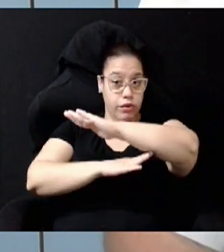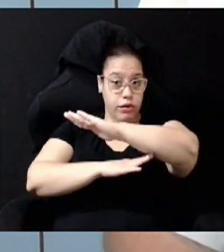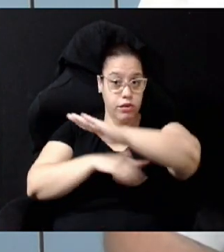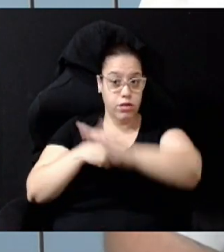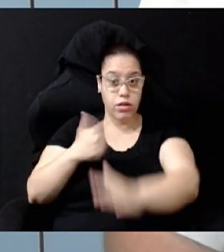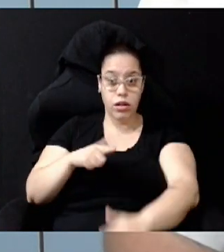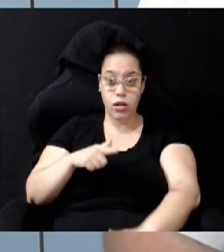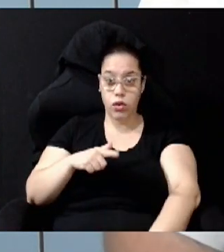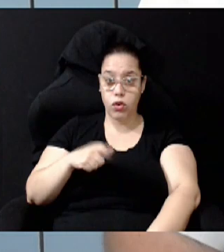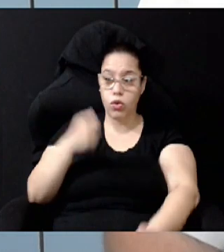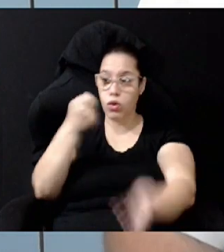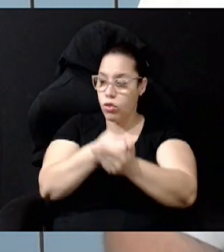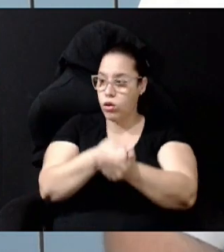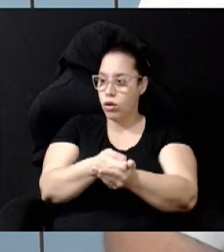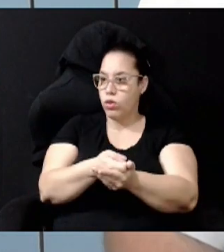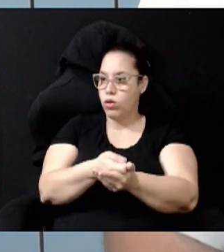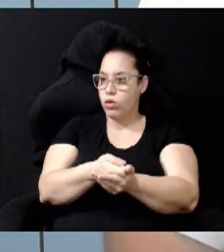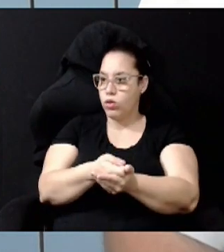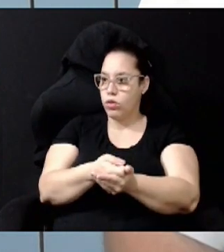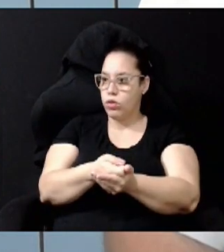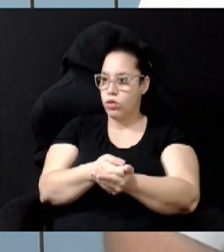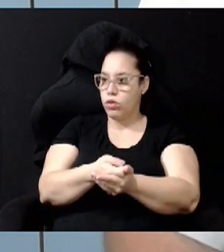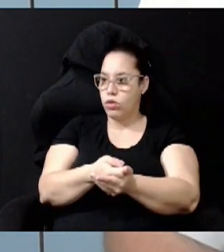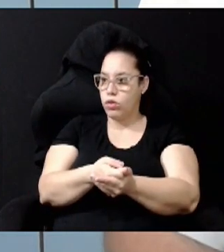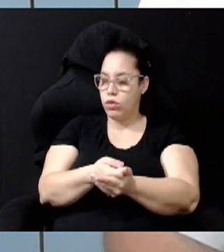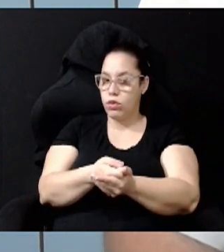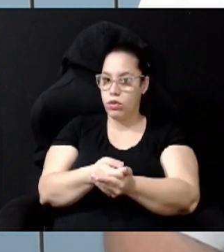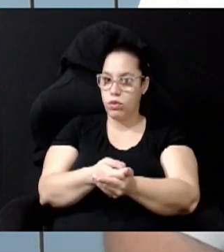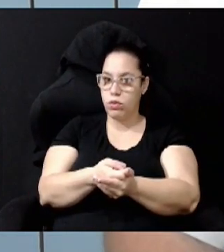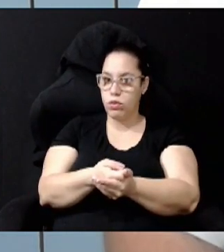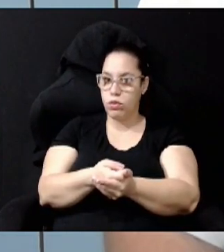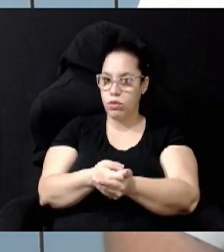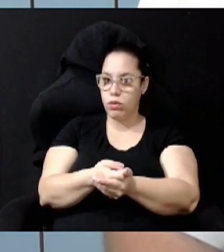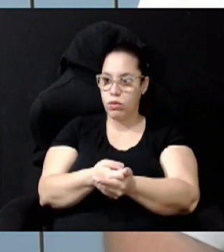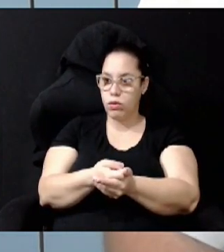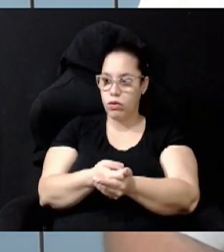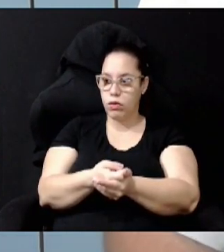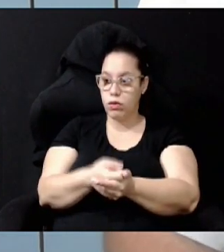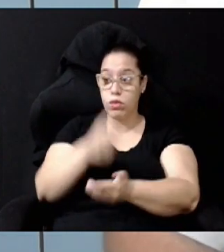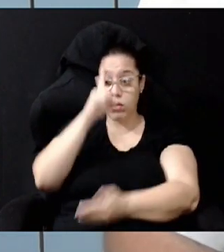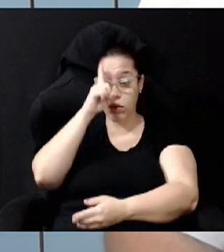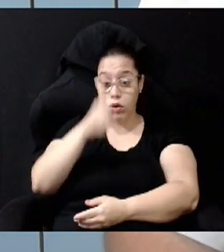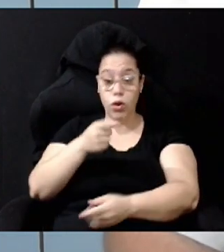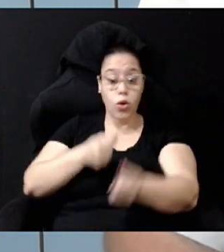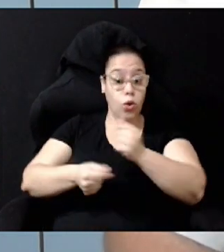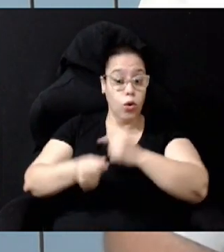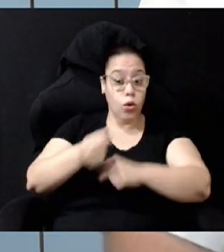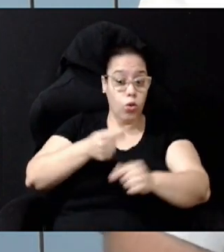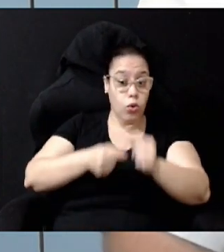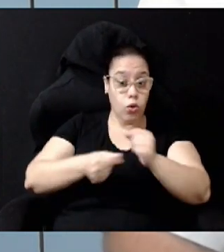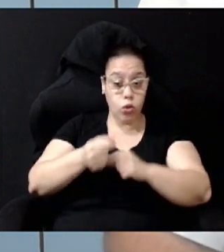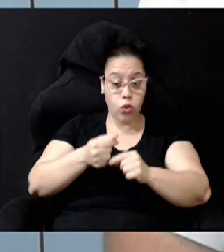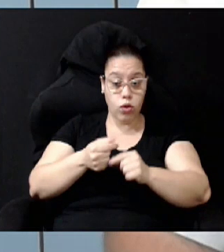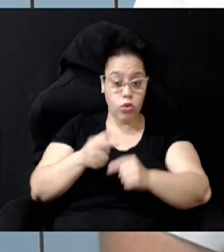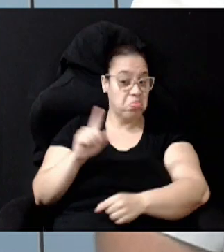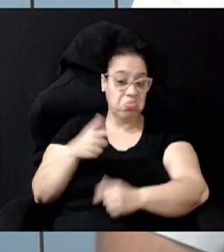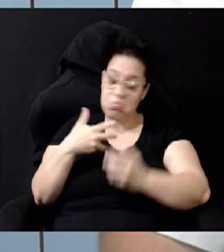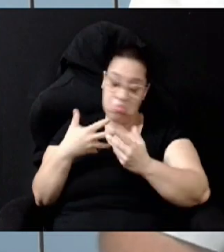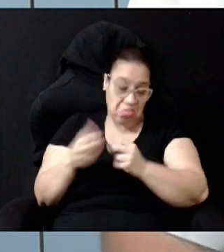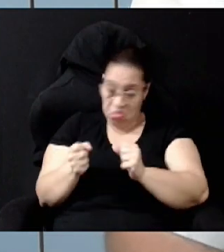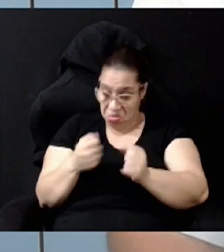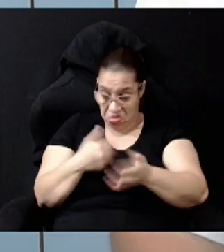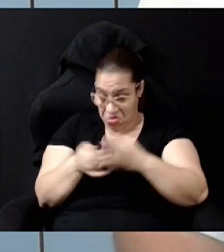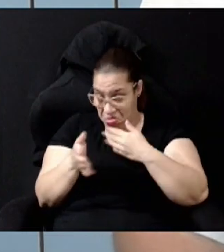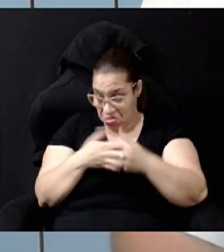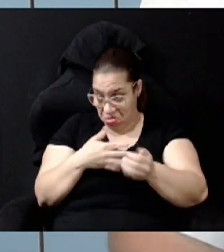reivindicou a Câmara Municipal, que deve decidir sobre orçamento, inclusive, não reivindicou essa